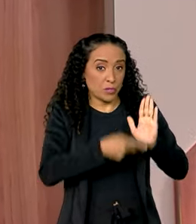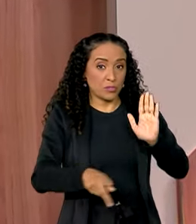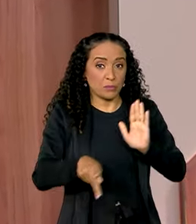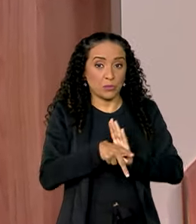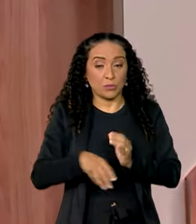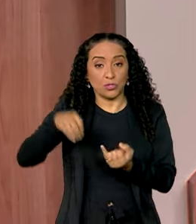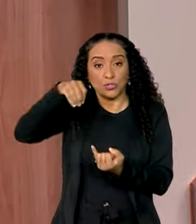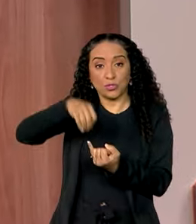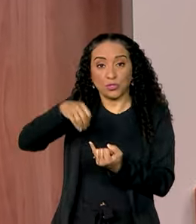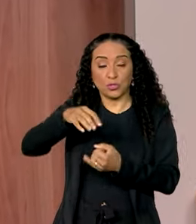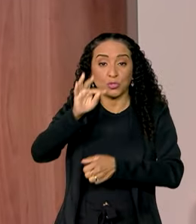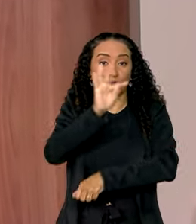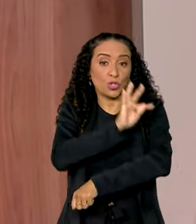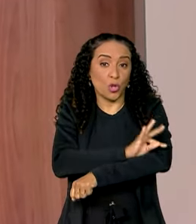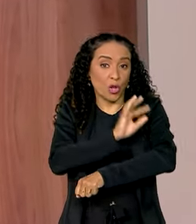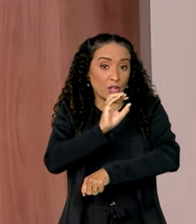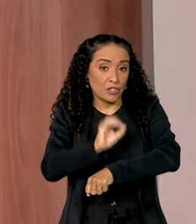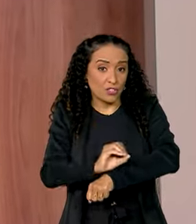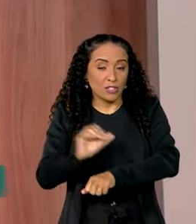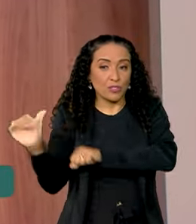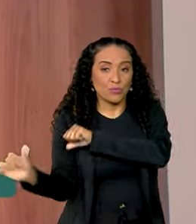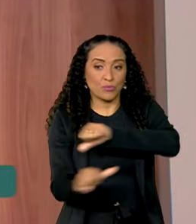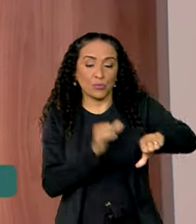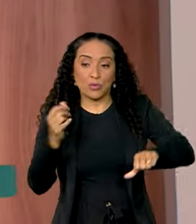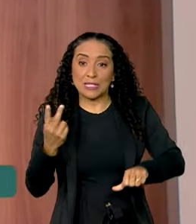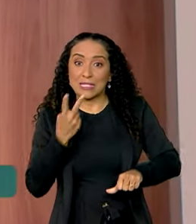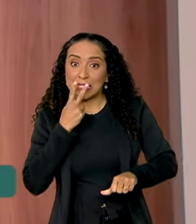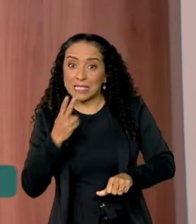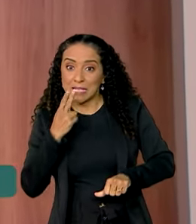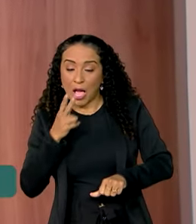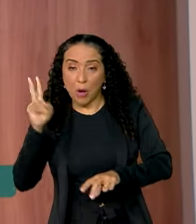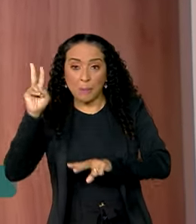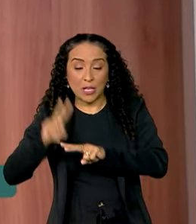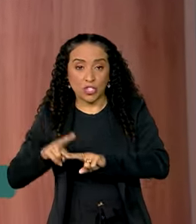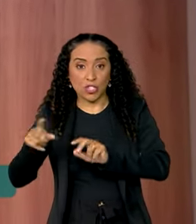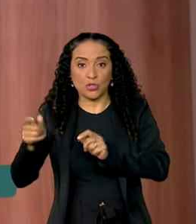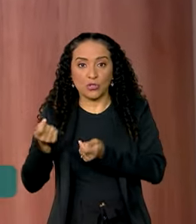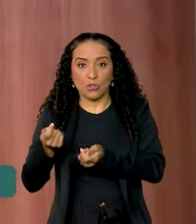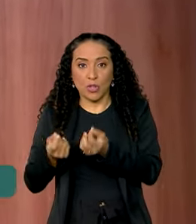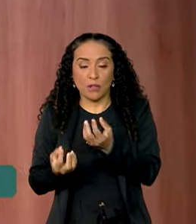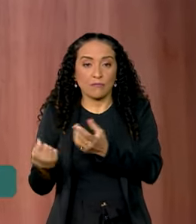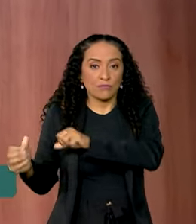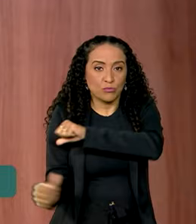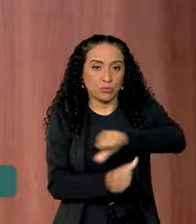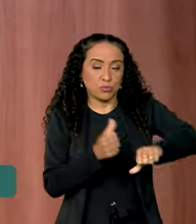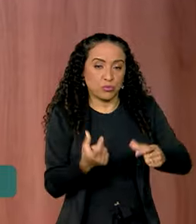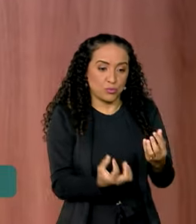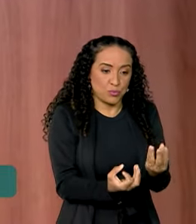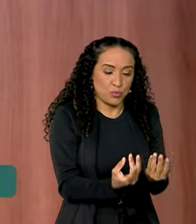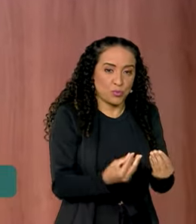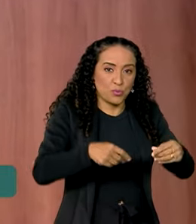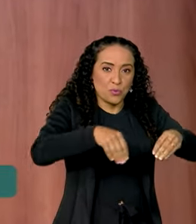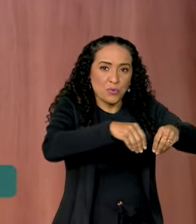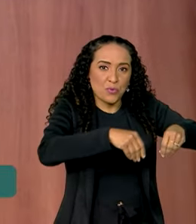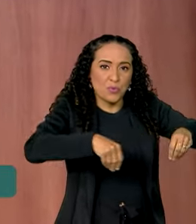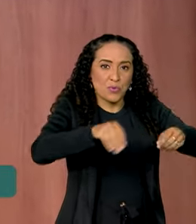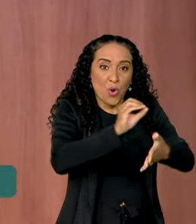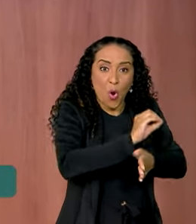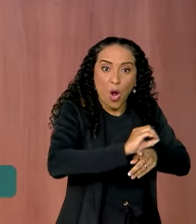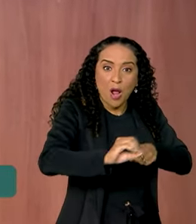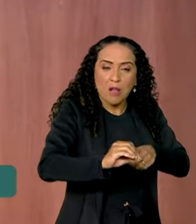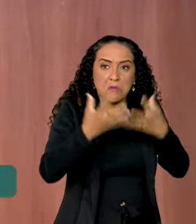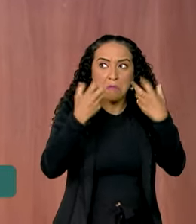Instituto Federal de Tocantins que transforma cigarros apreendidos em adubo orgânico ganha reconhecimento